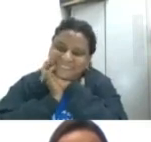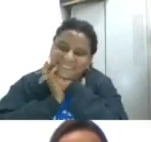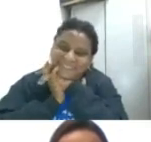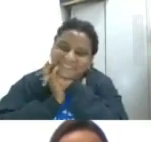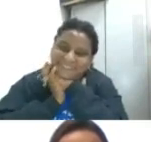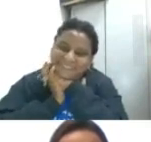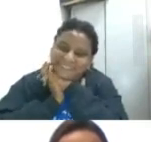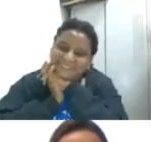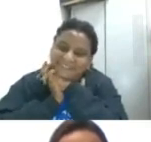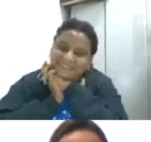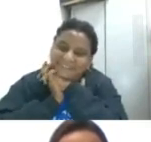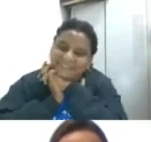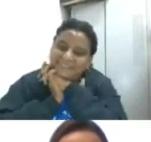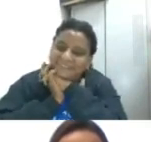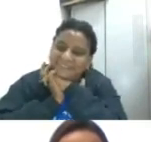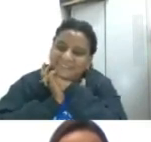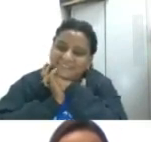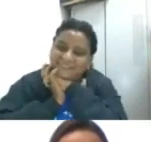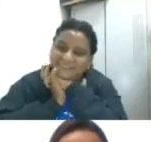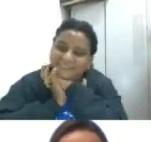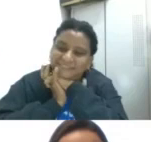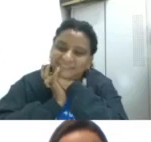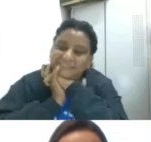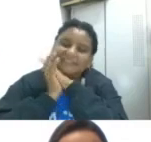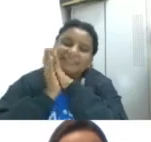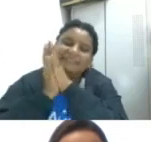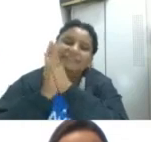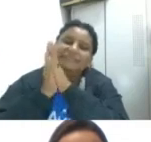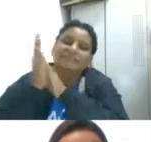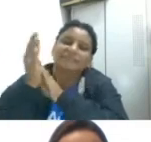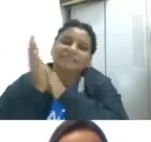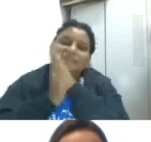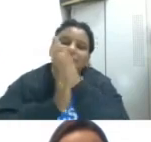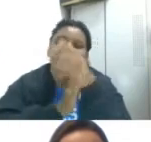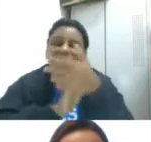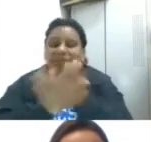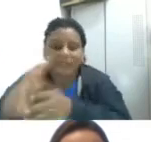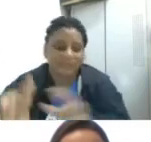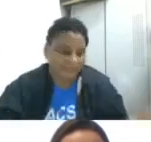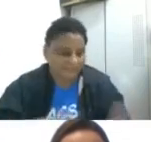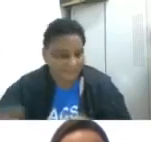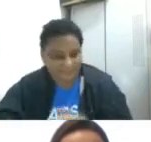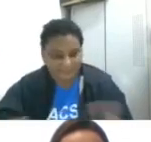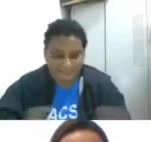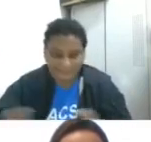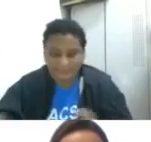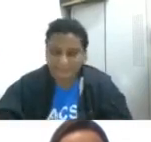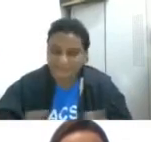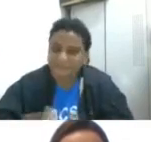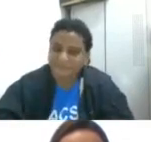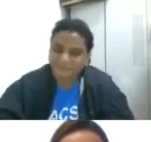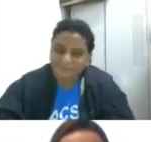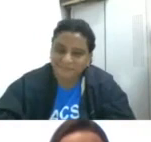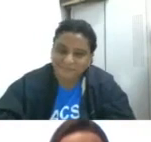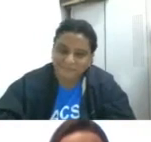Verônica falou também e Carol assim a gente vai ter que ir lidando com o que tem e tendo a melhor estratégia para aquele